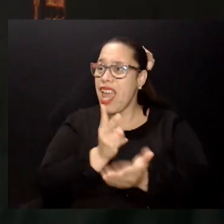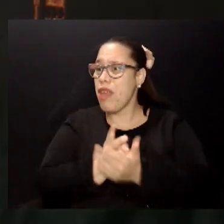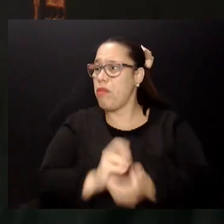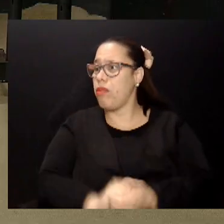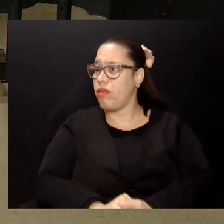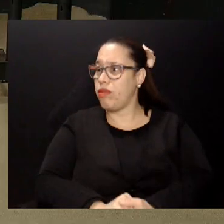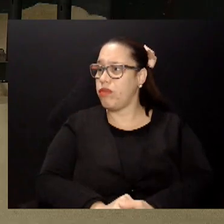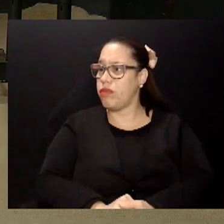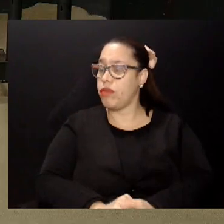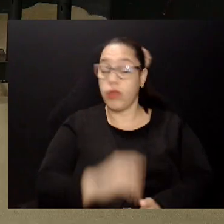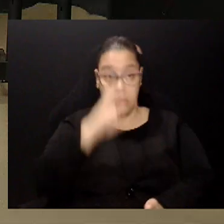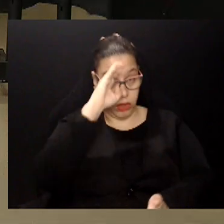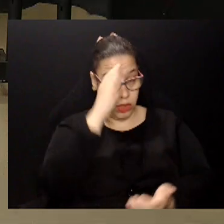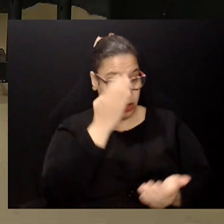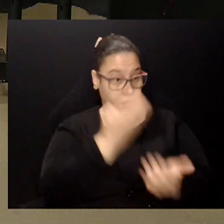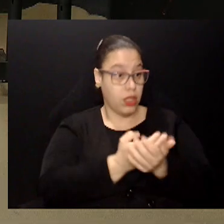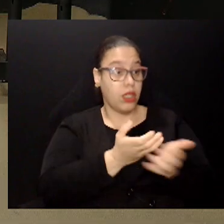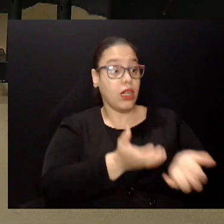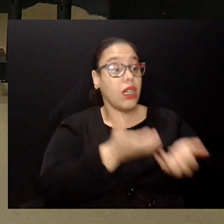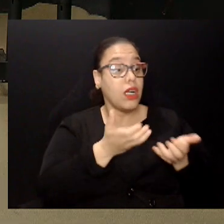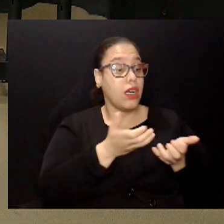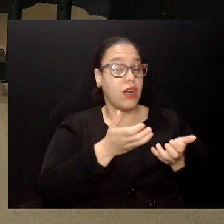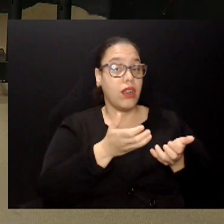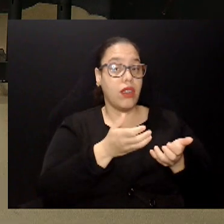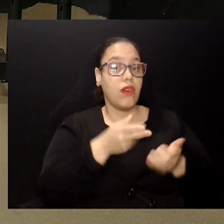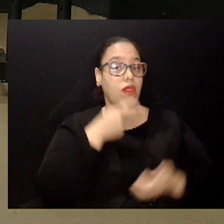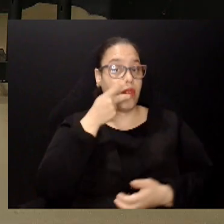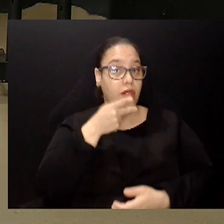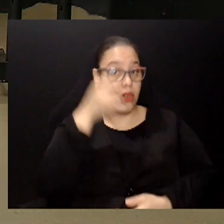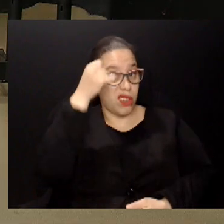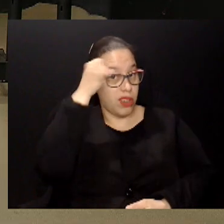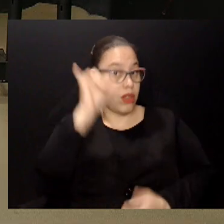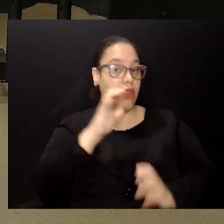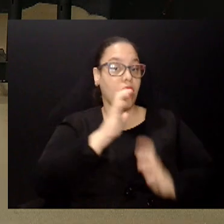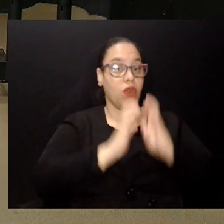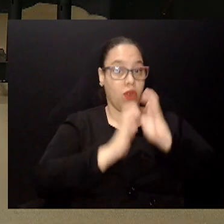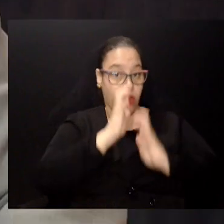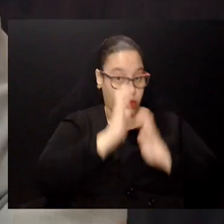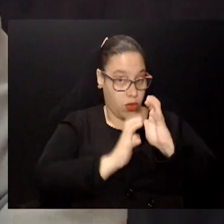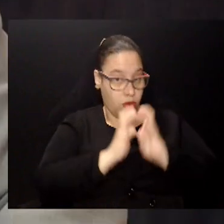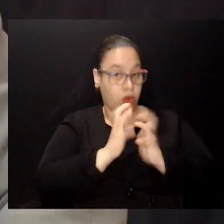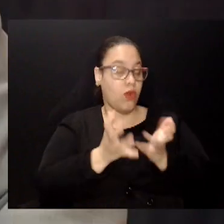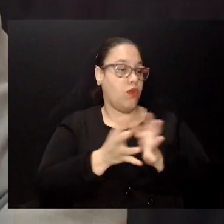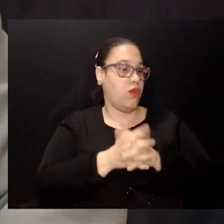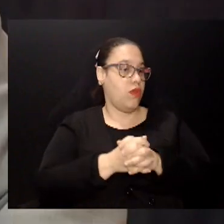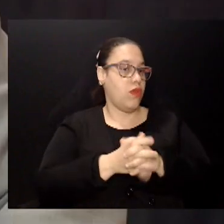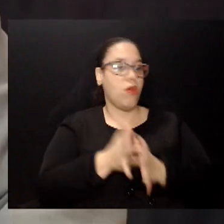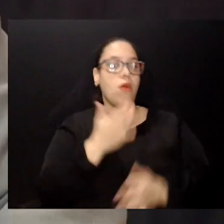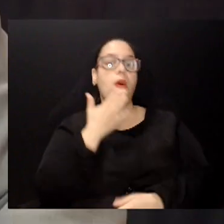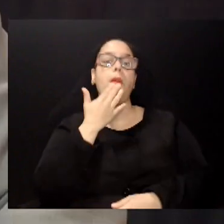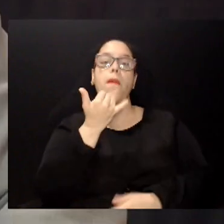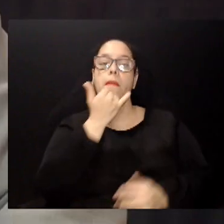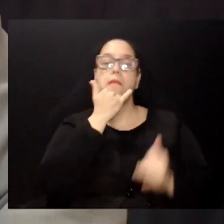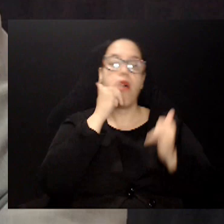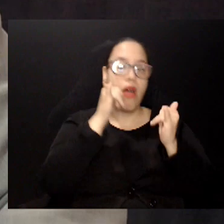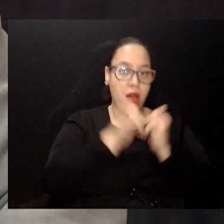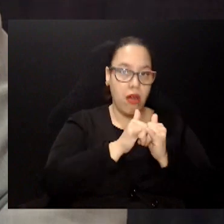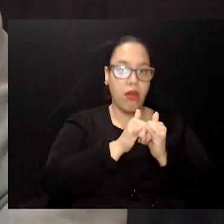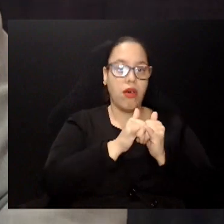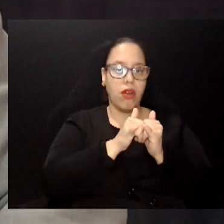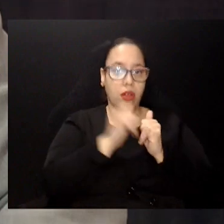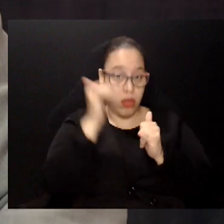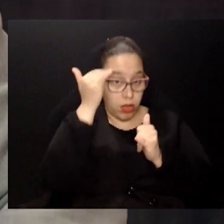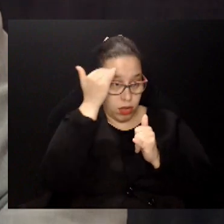pessoas, elas querem, que nem eu falei, evitar conflitos. Então, quando você pede desculpa, mesmo sentindo que tem razão, você tá